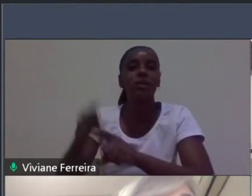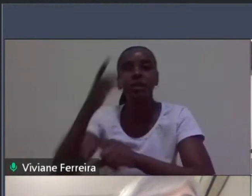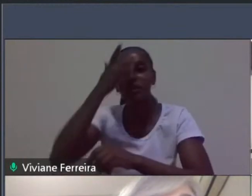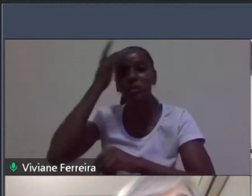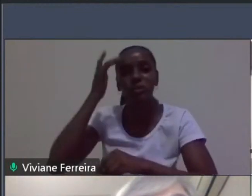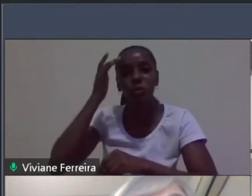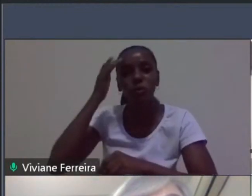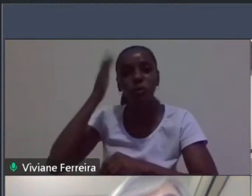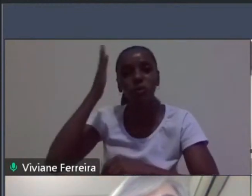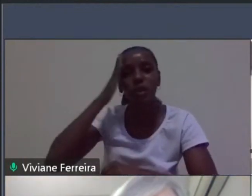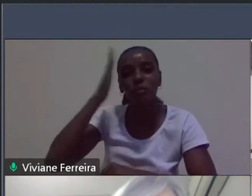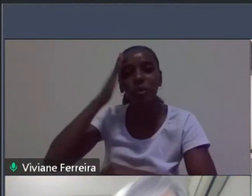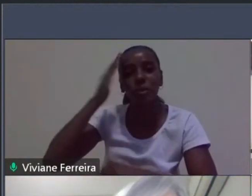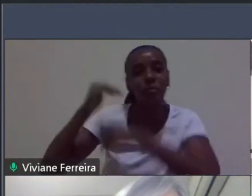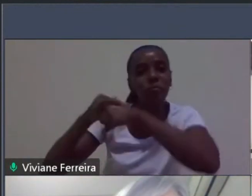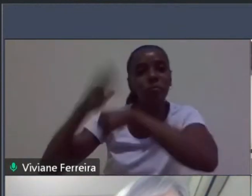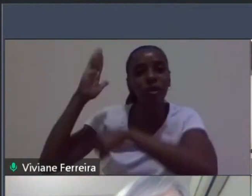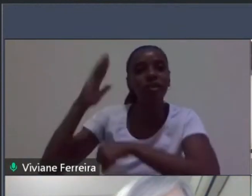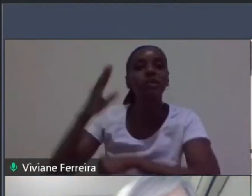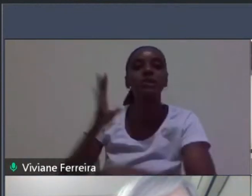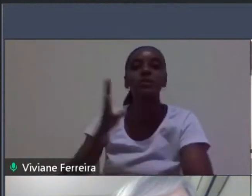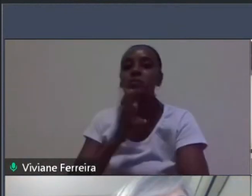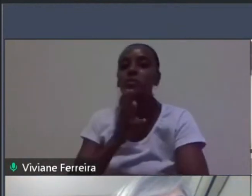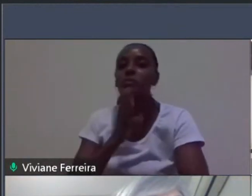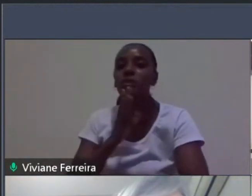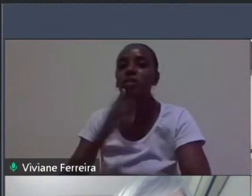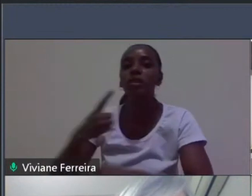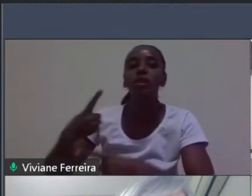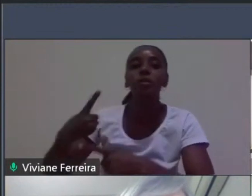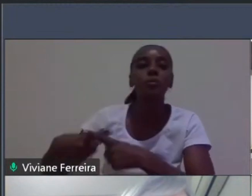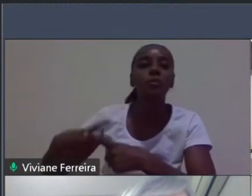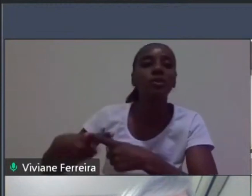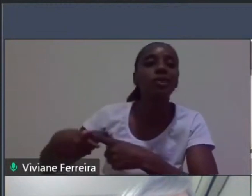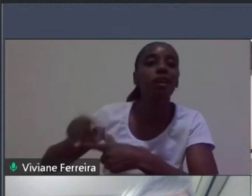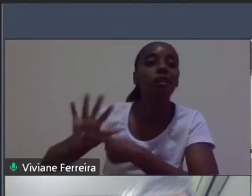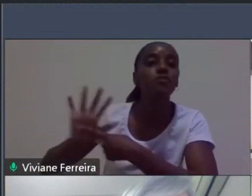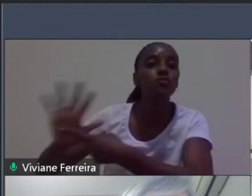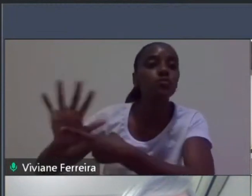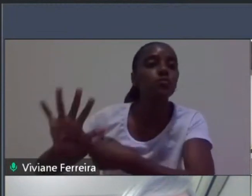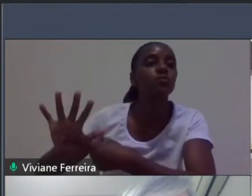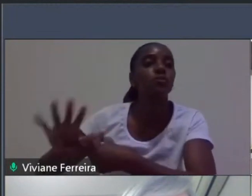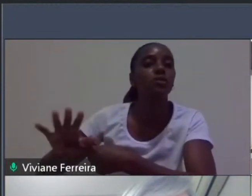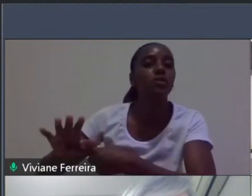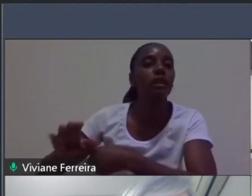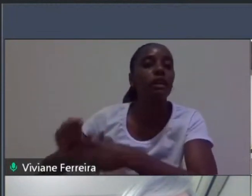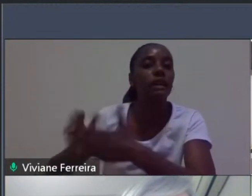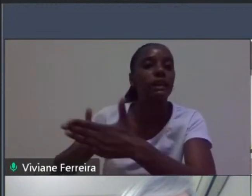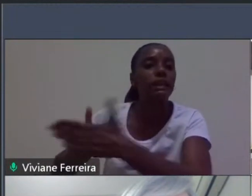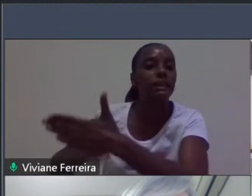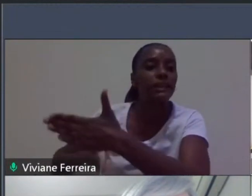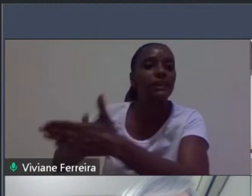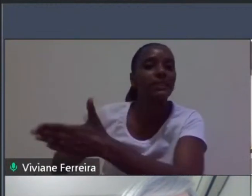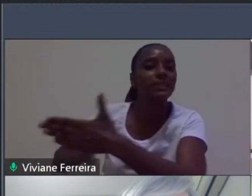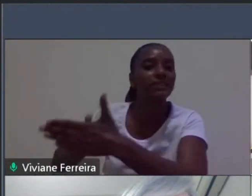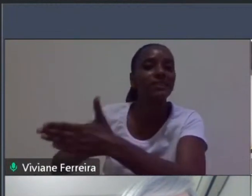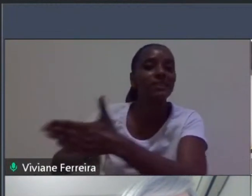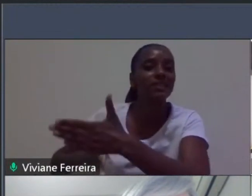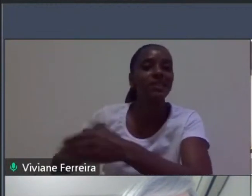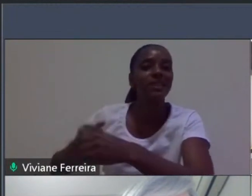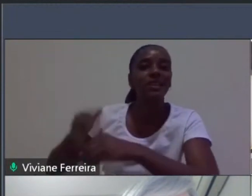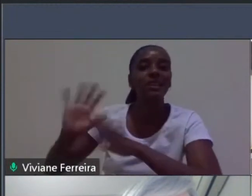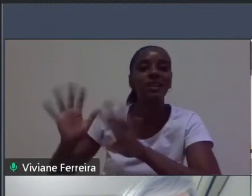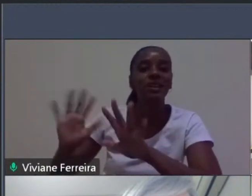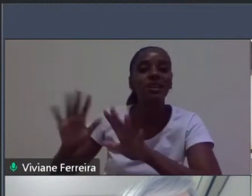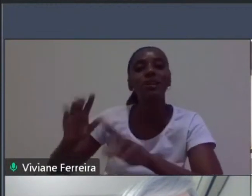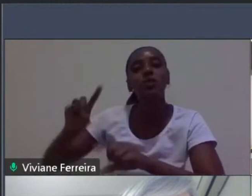possam ter mais conhecimento, porque isso ajuda muito a quebrar barreiras E até o próximo webinar. A gente vai se